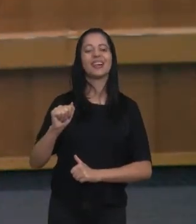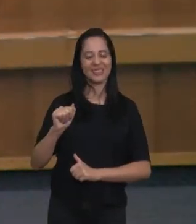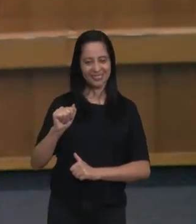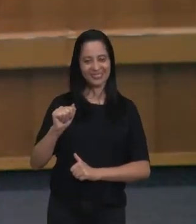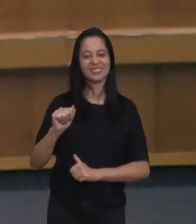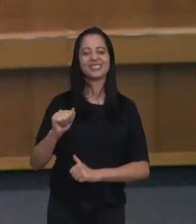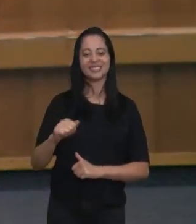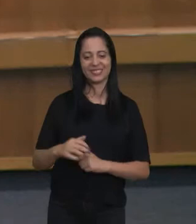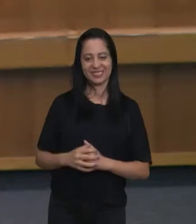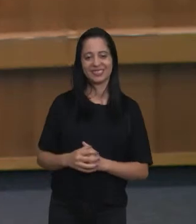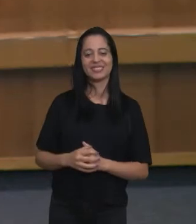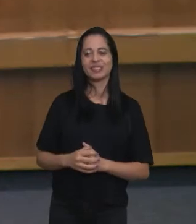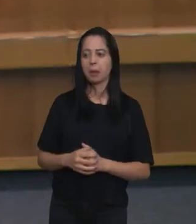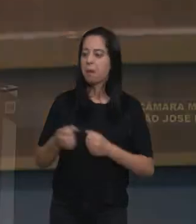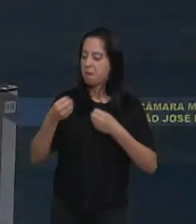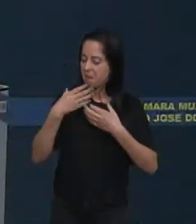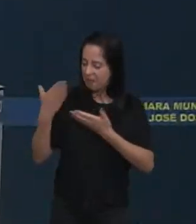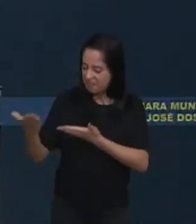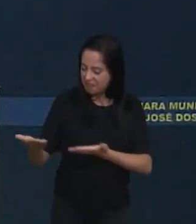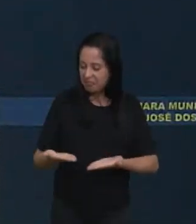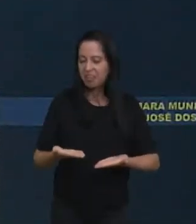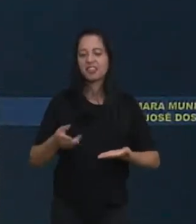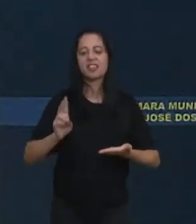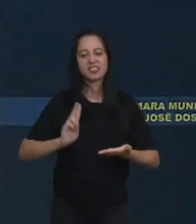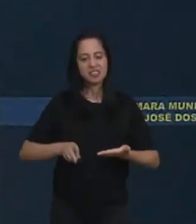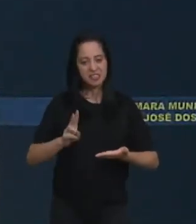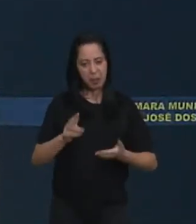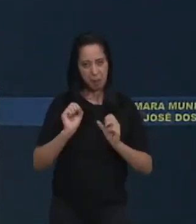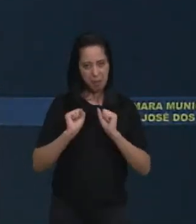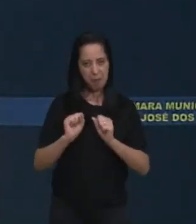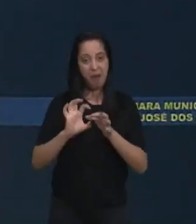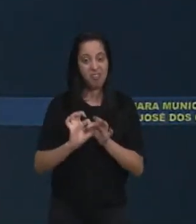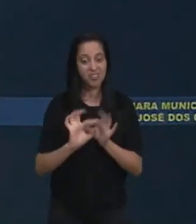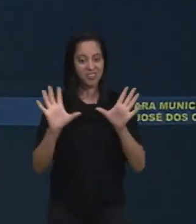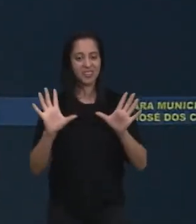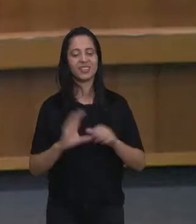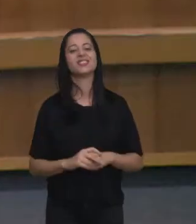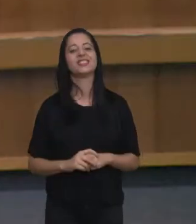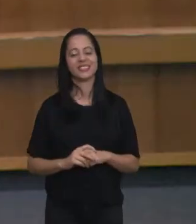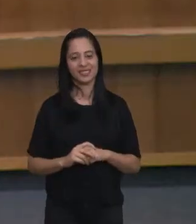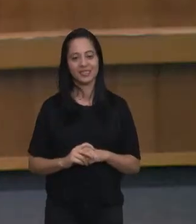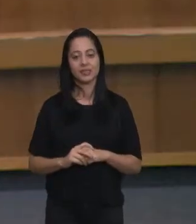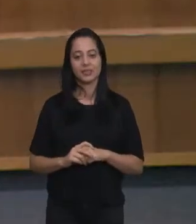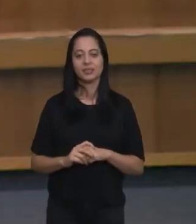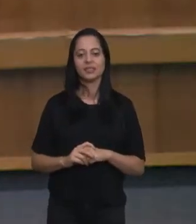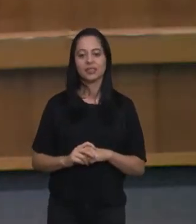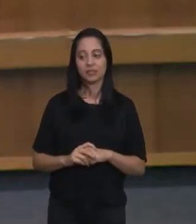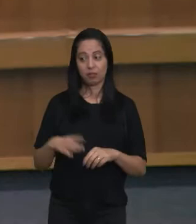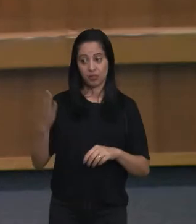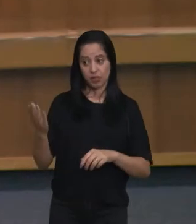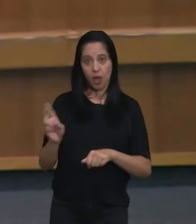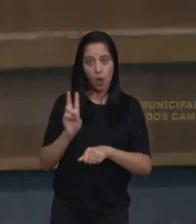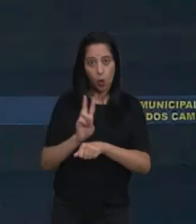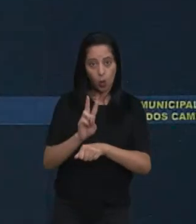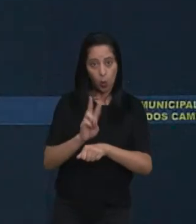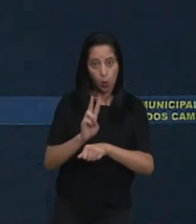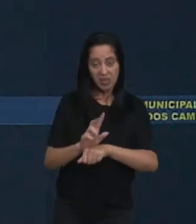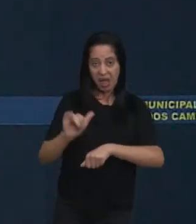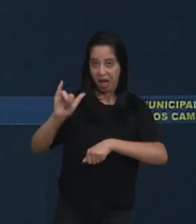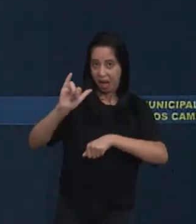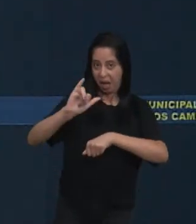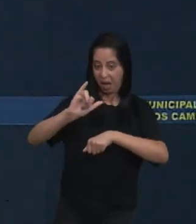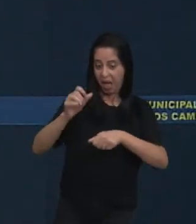Leleco, a casa está sempre aberta para você também e que você continue cuidando bem de Ilhabela como tem